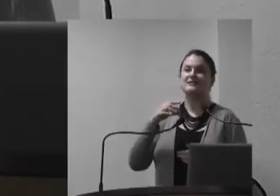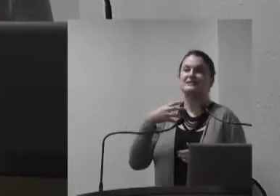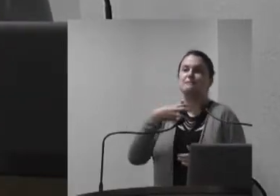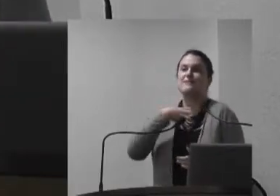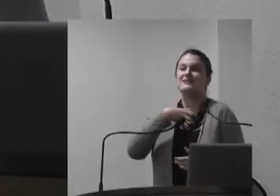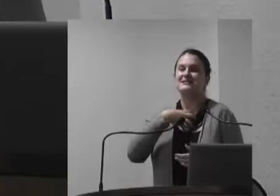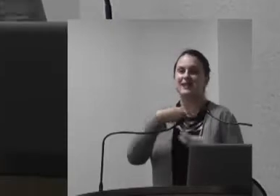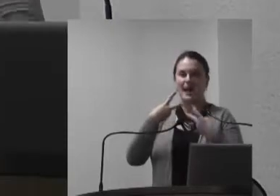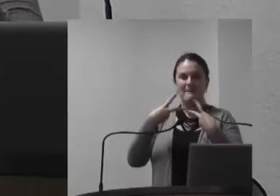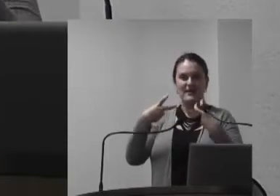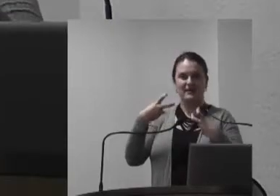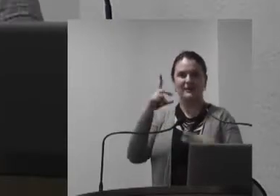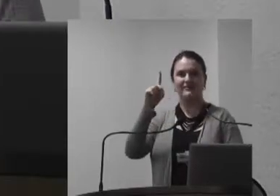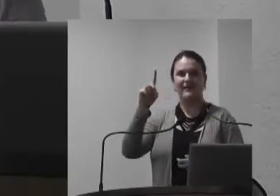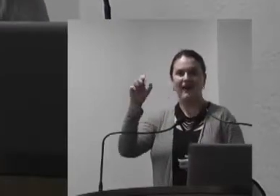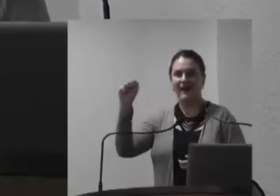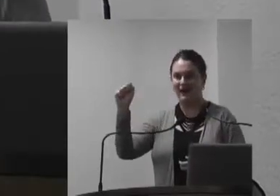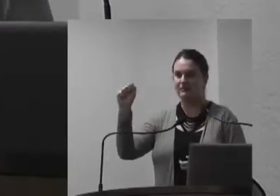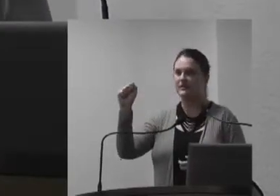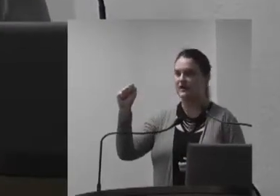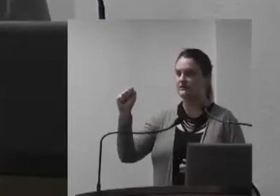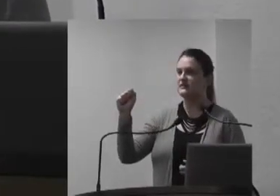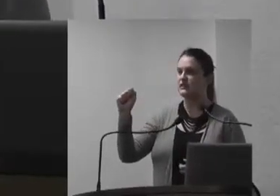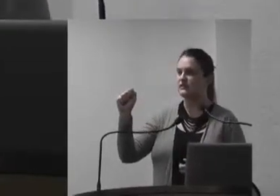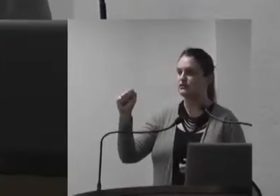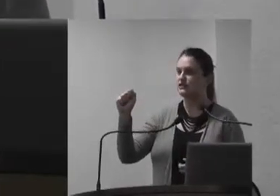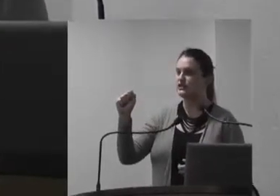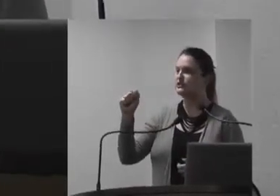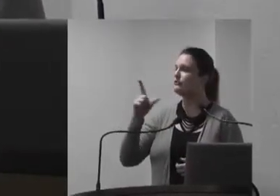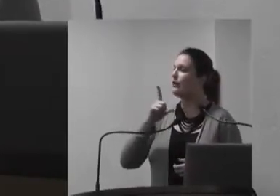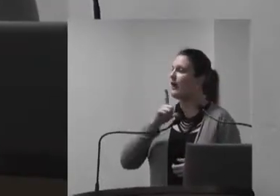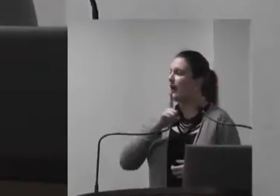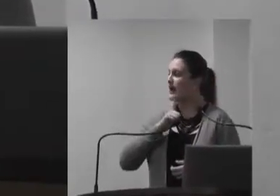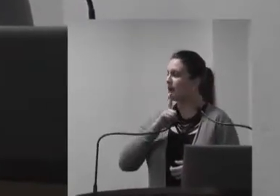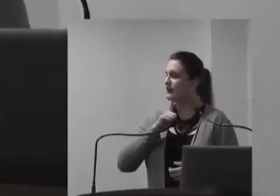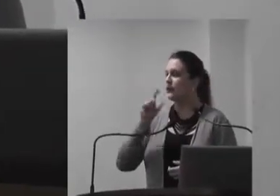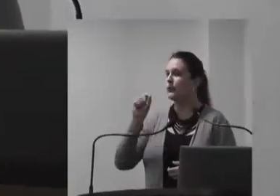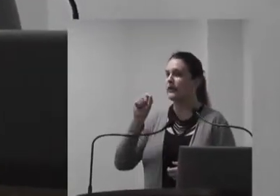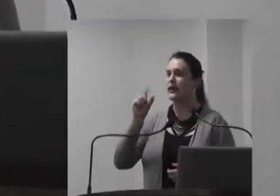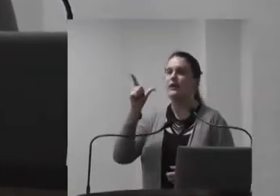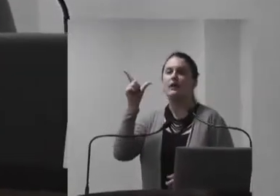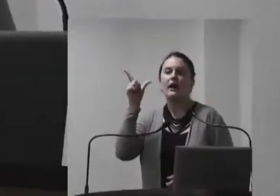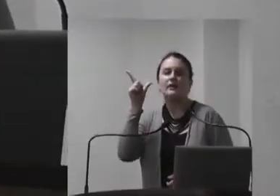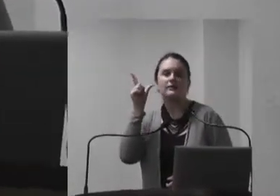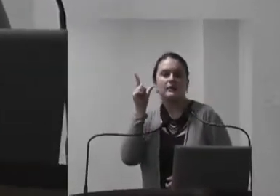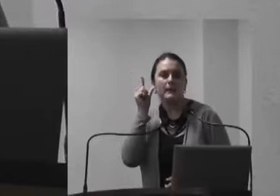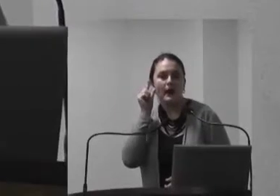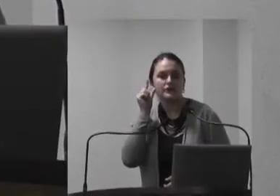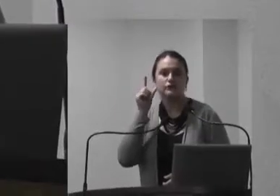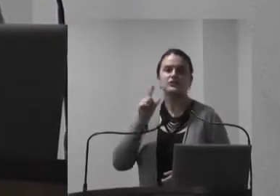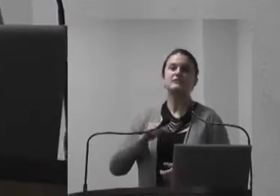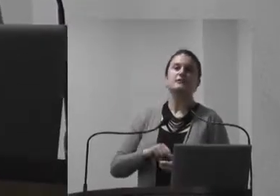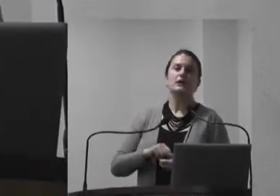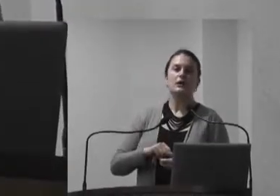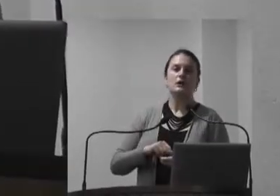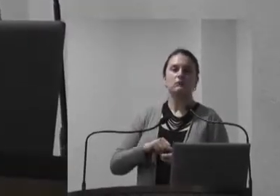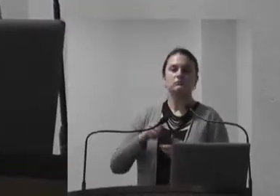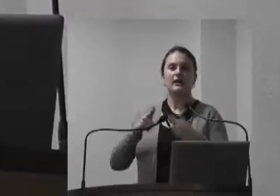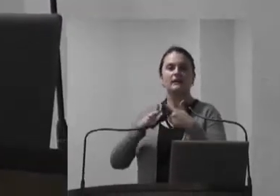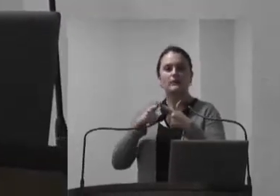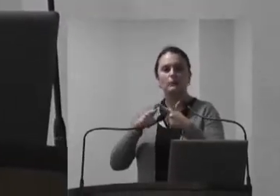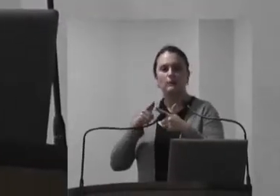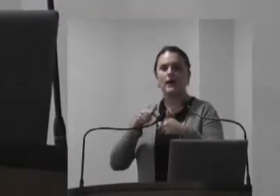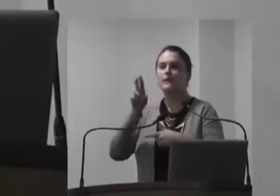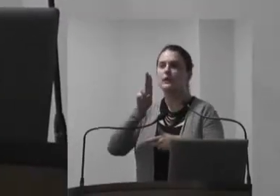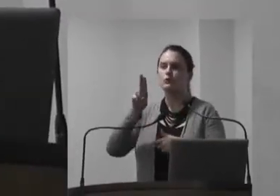pessoa que se percebe DA, né, deficiente auditivo, ela tem o quê? Ela tem baixa